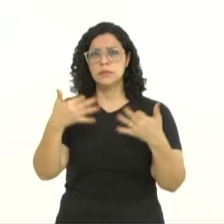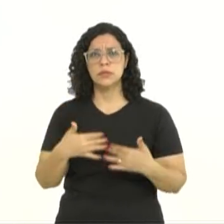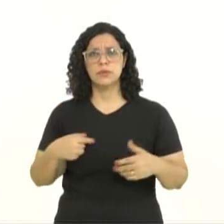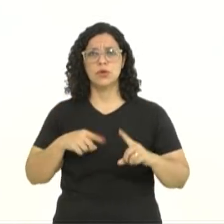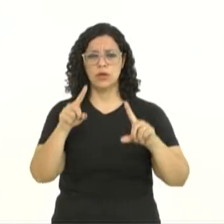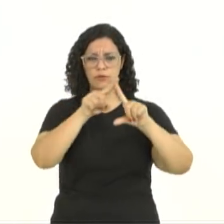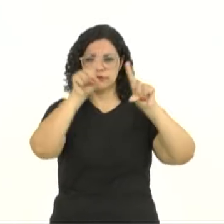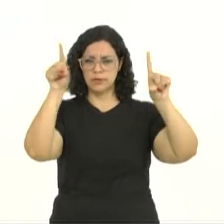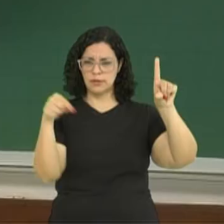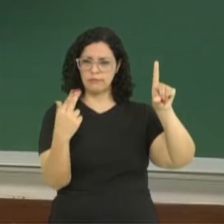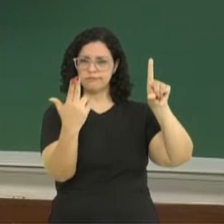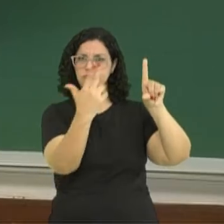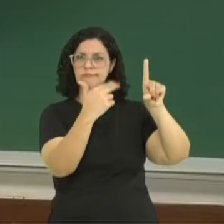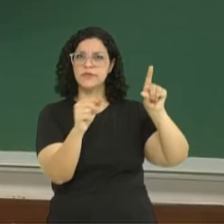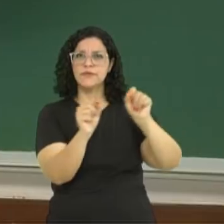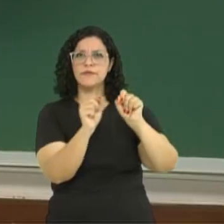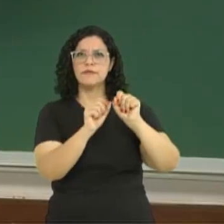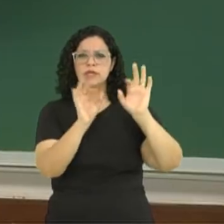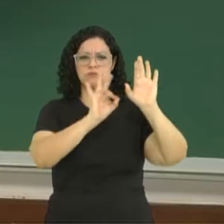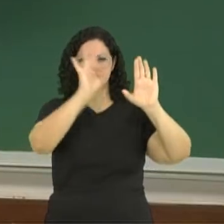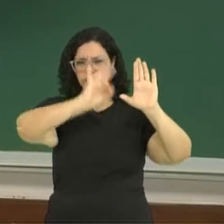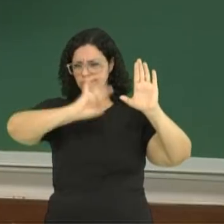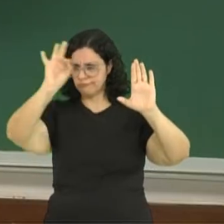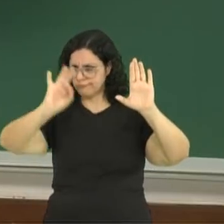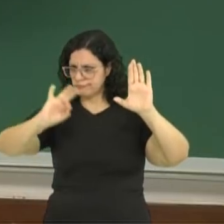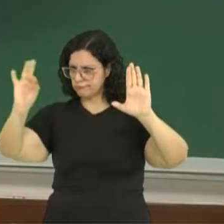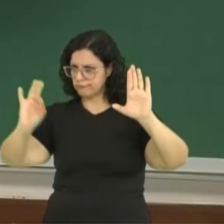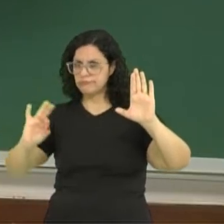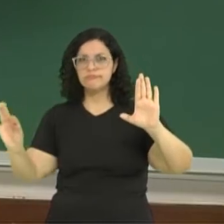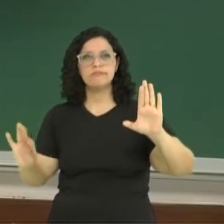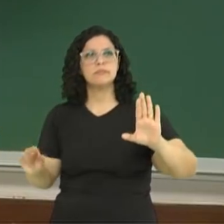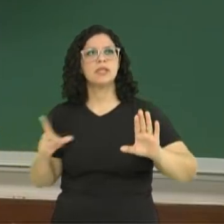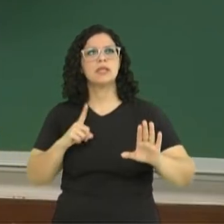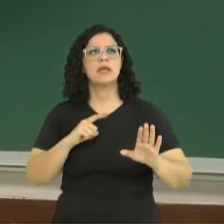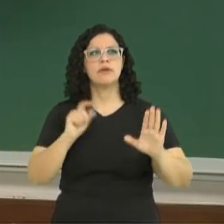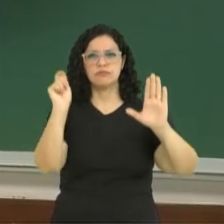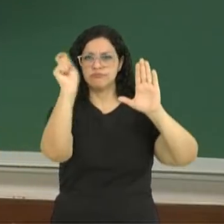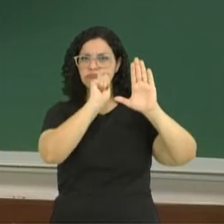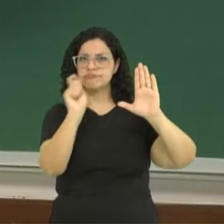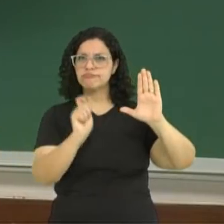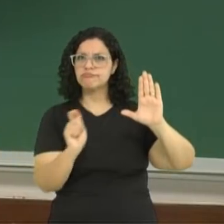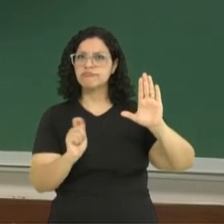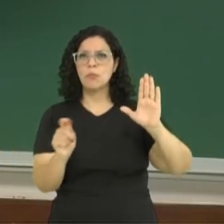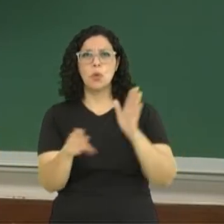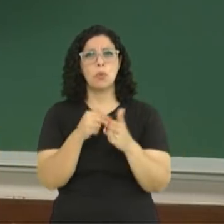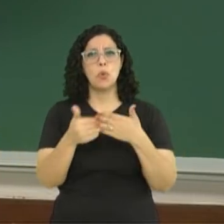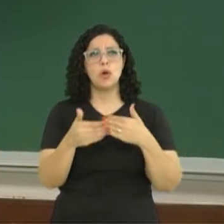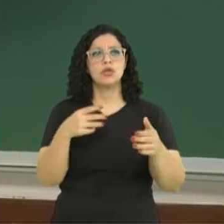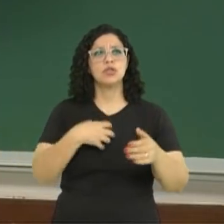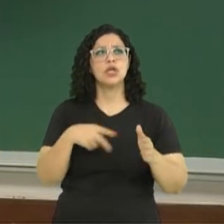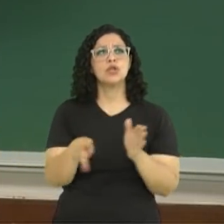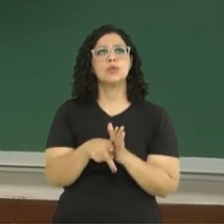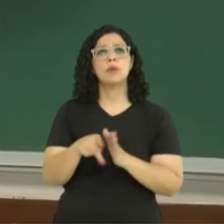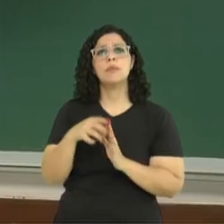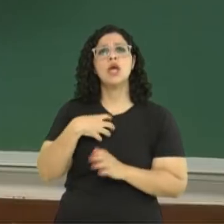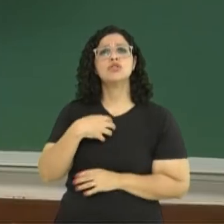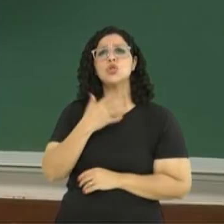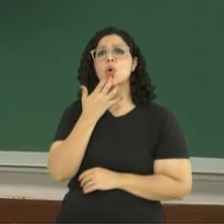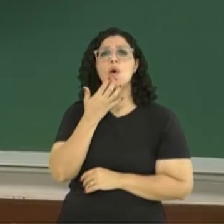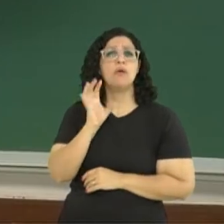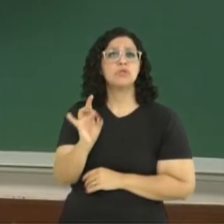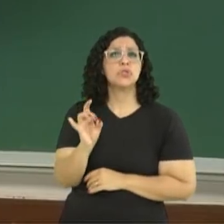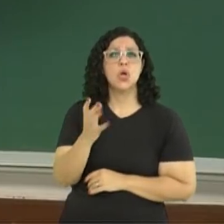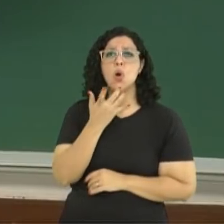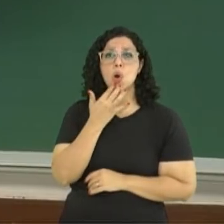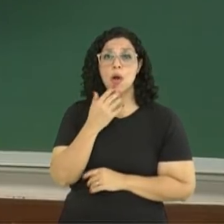quadro negro e eu pego o giz e faço uma mancha bem grande. Quando eu faço aquela mancha bem grande, é simplesmente uma cor, é